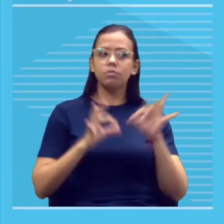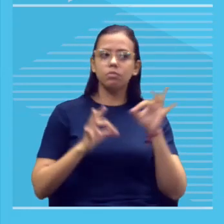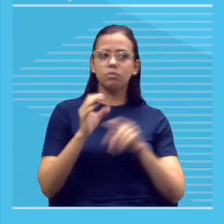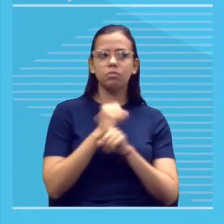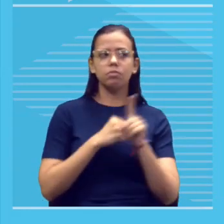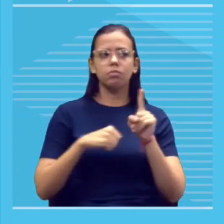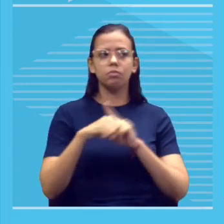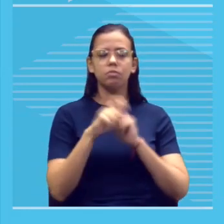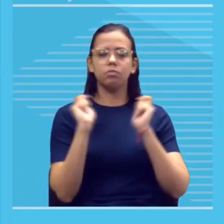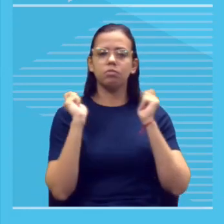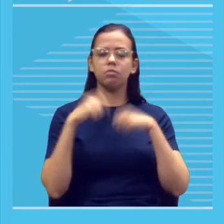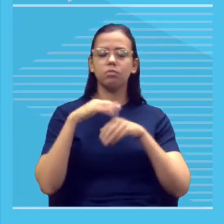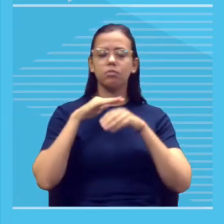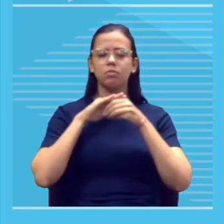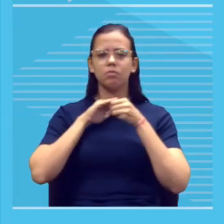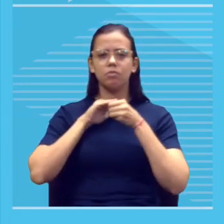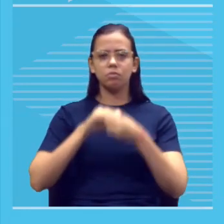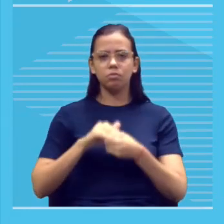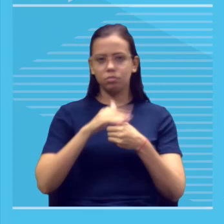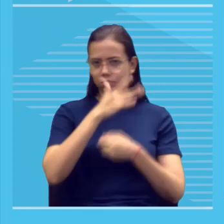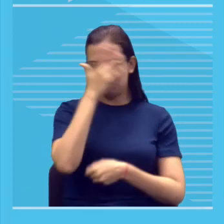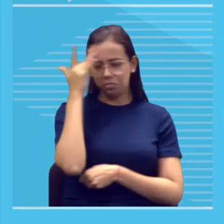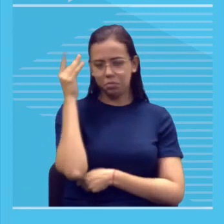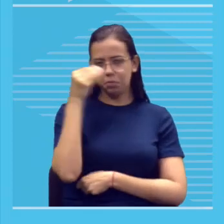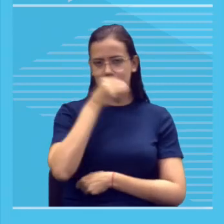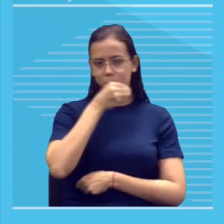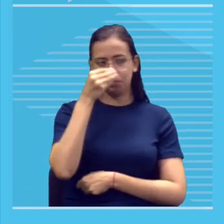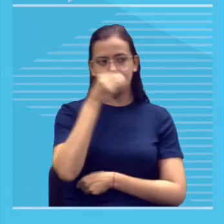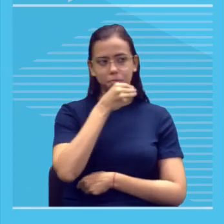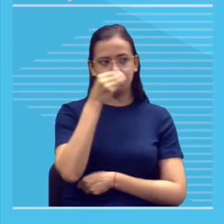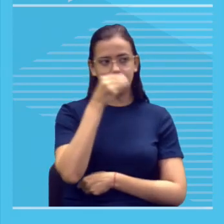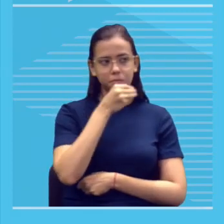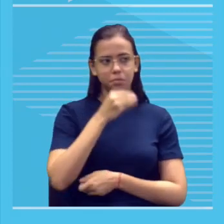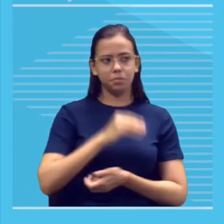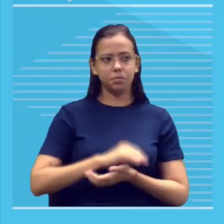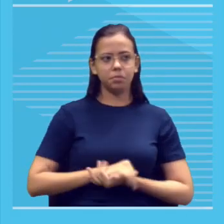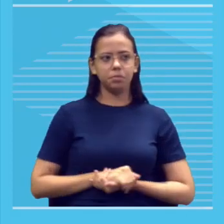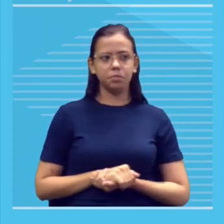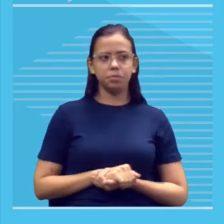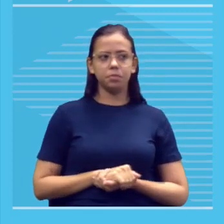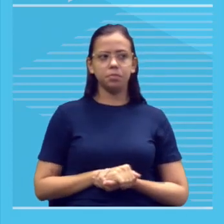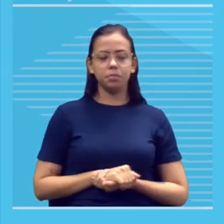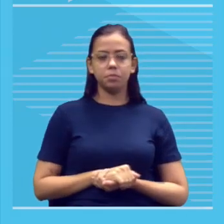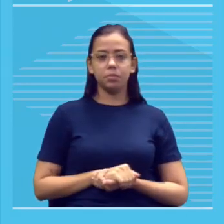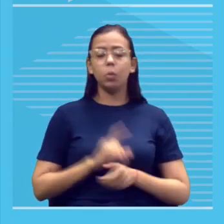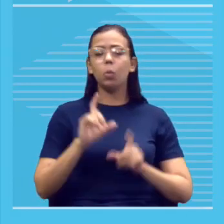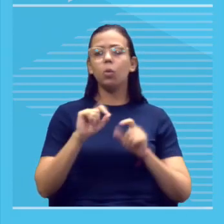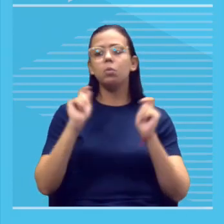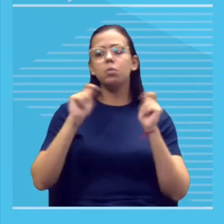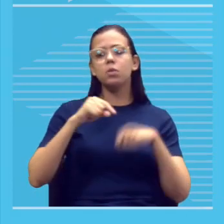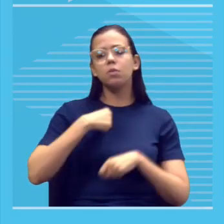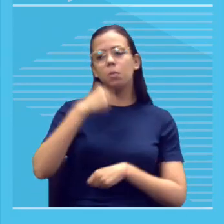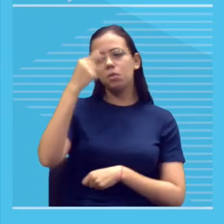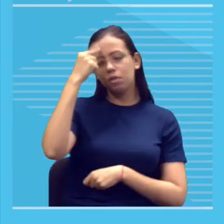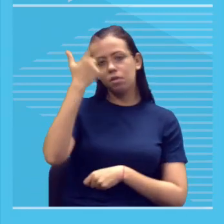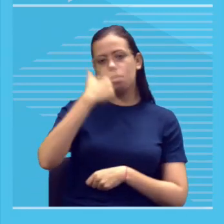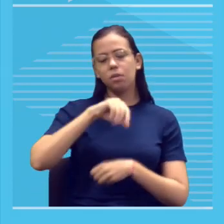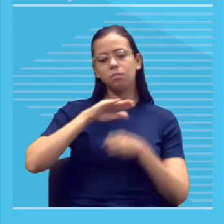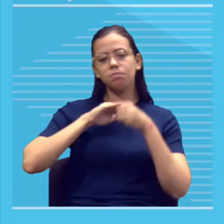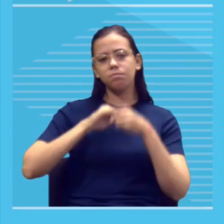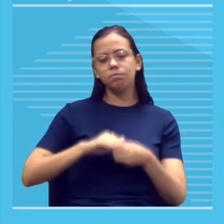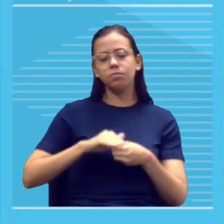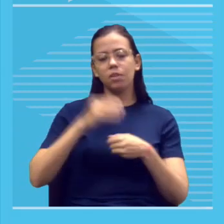para oprimir os fracos o que eu devo pensar de quem oprimes fracos de quem